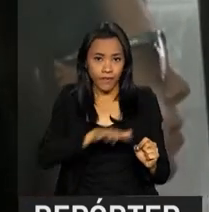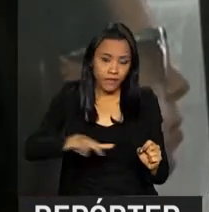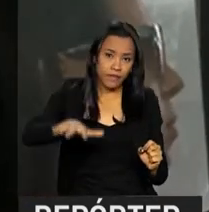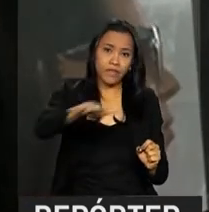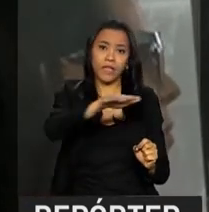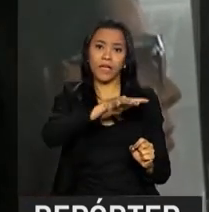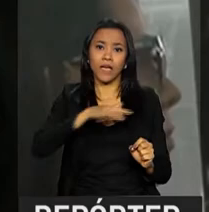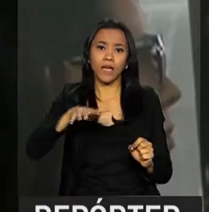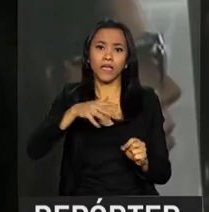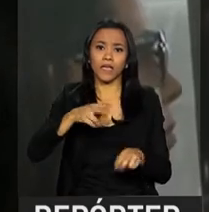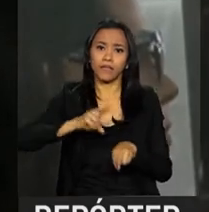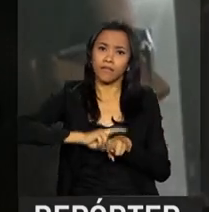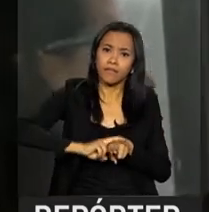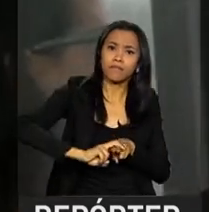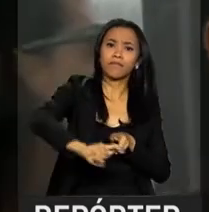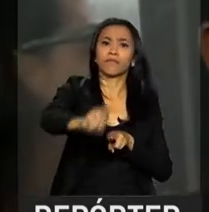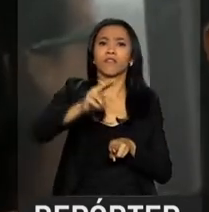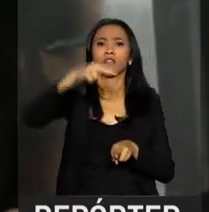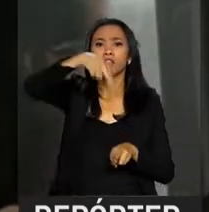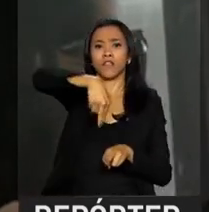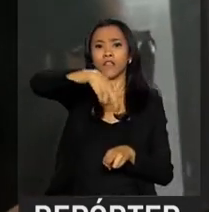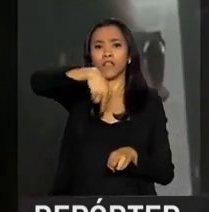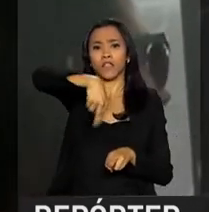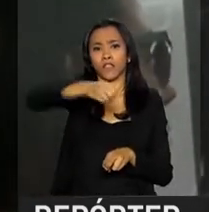da Ferrovia Norte-Sul, que é